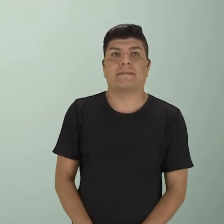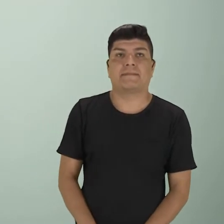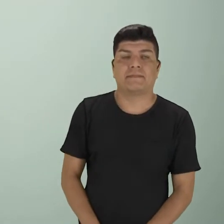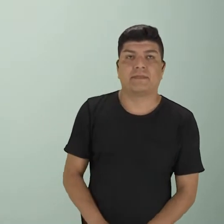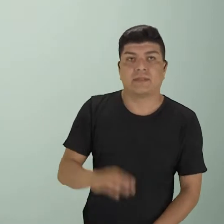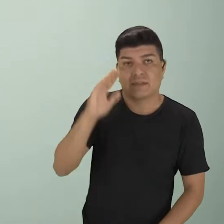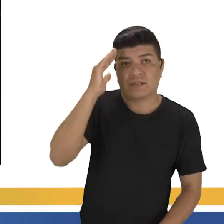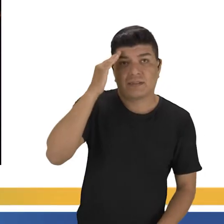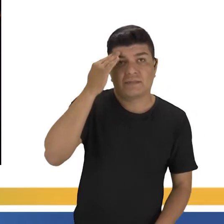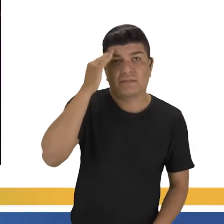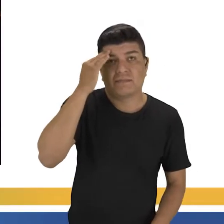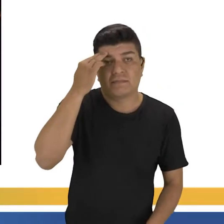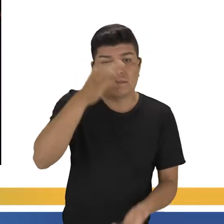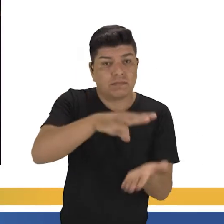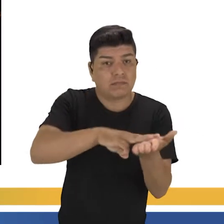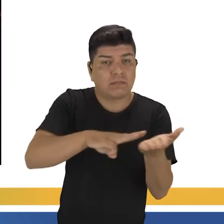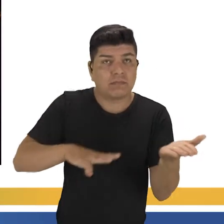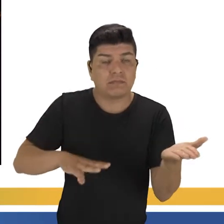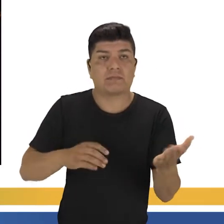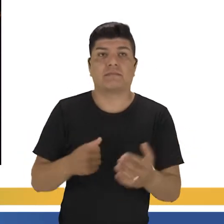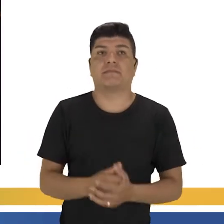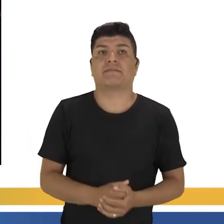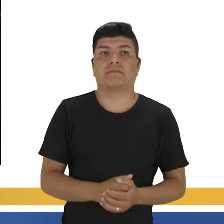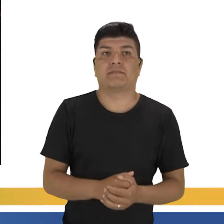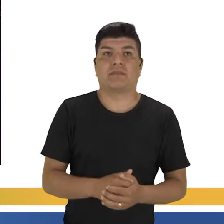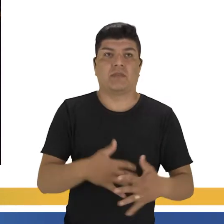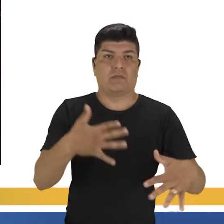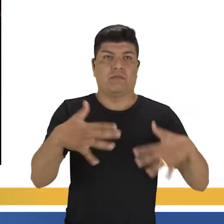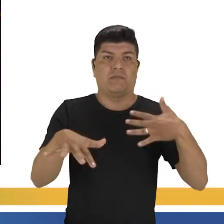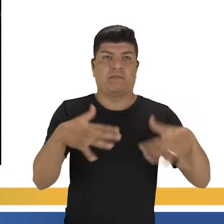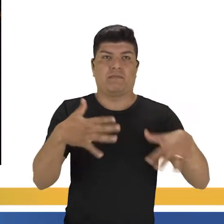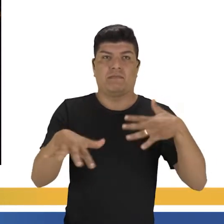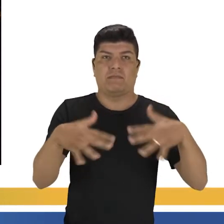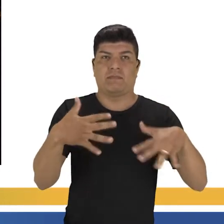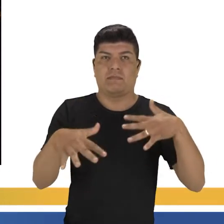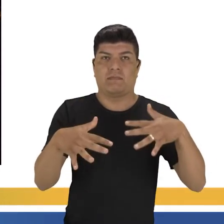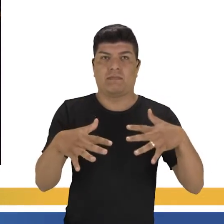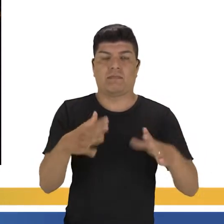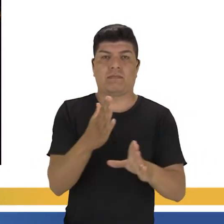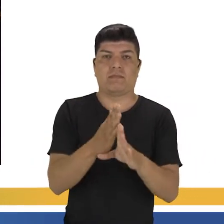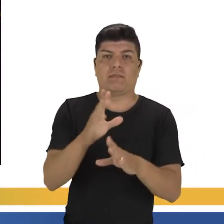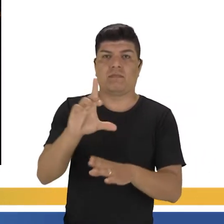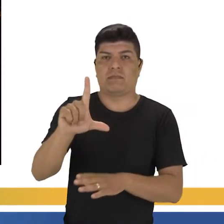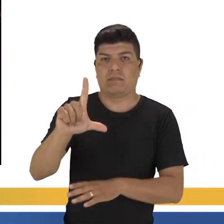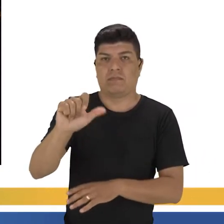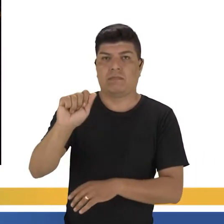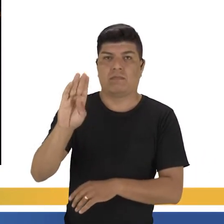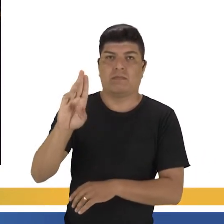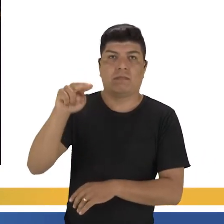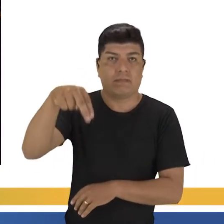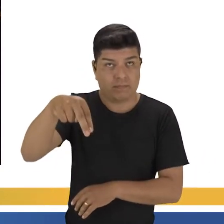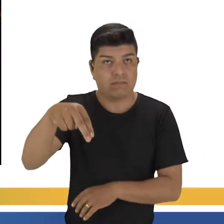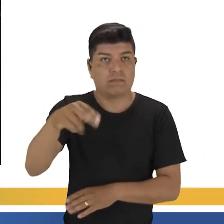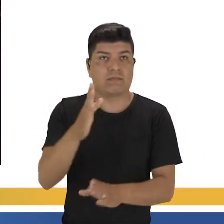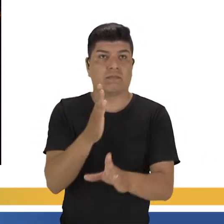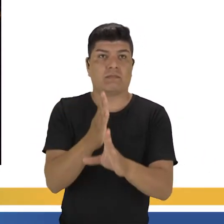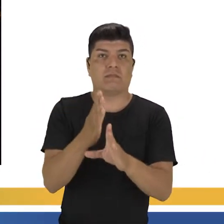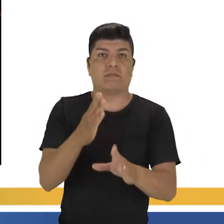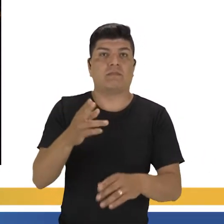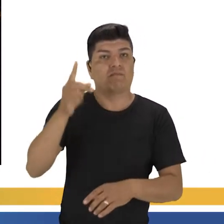Vamos entender um pouco mais sobre o seu método. Os movimentos, de acordo com Laban, eram baseados nas